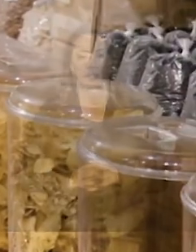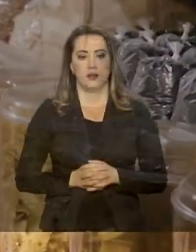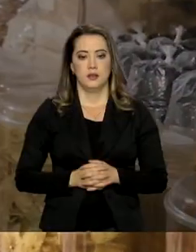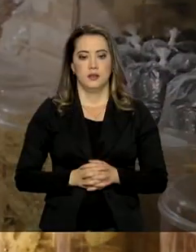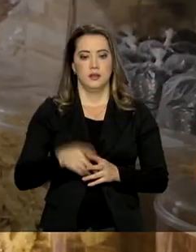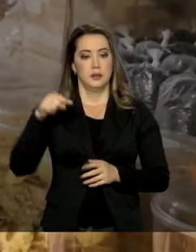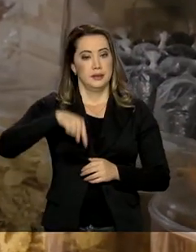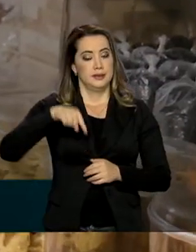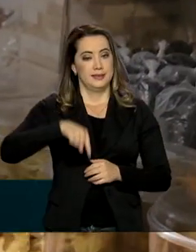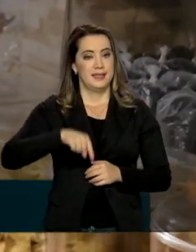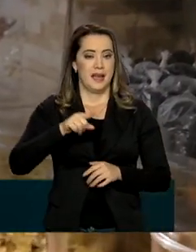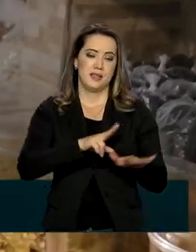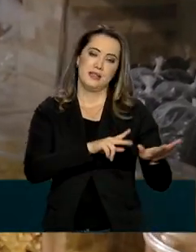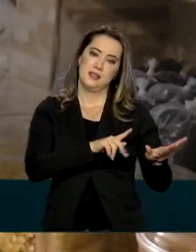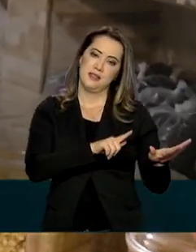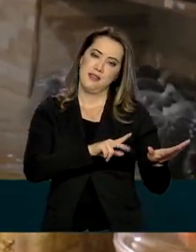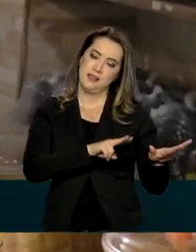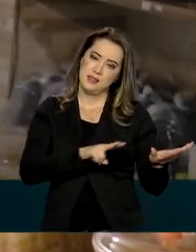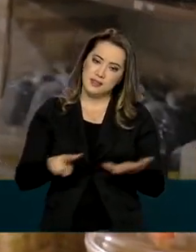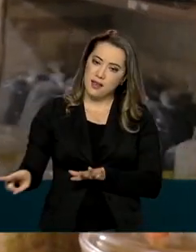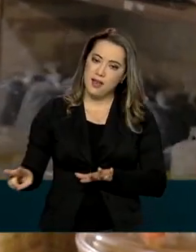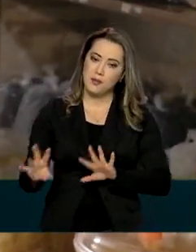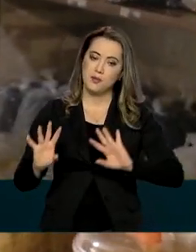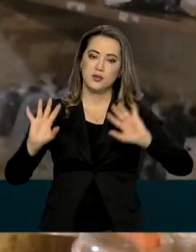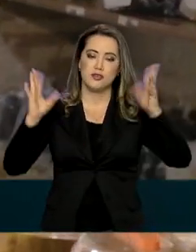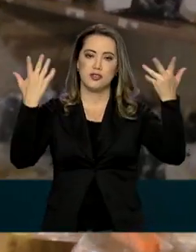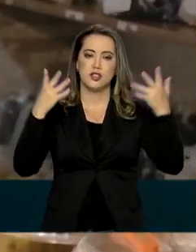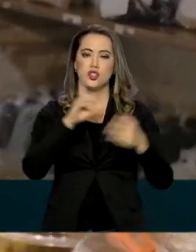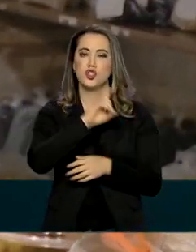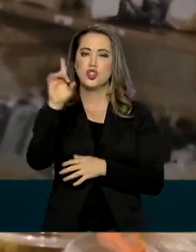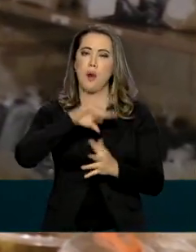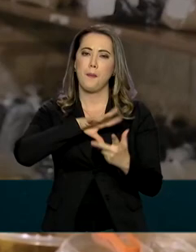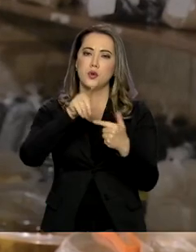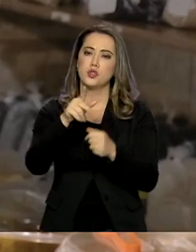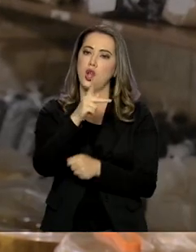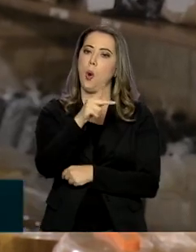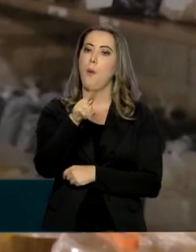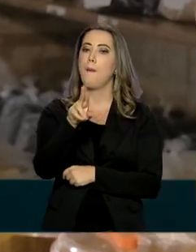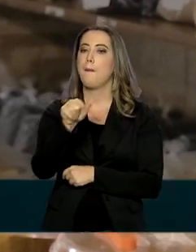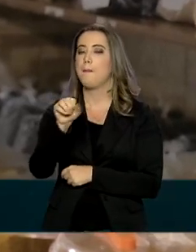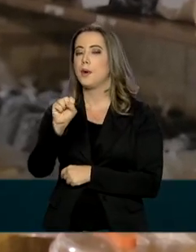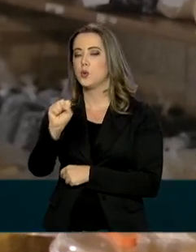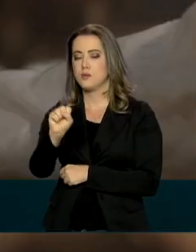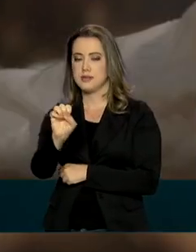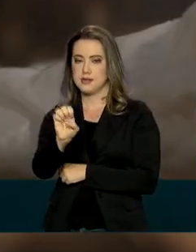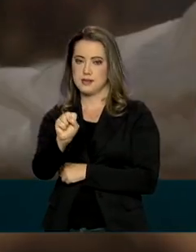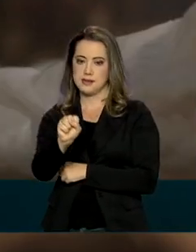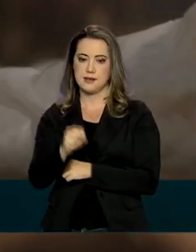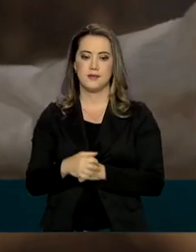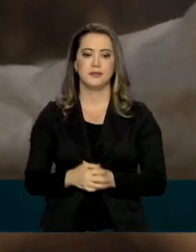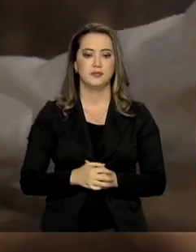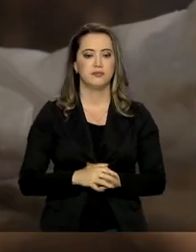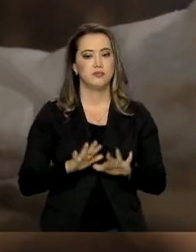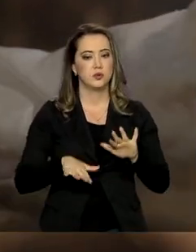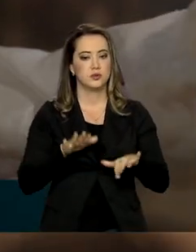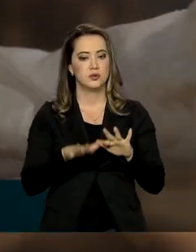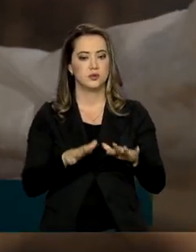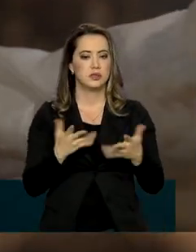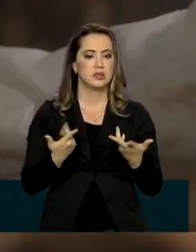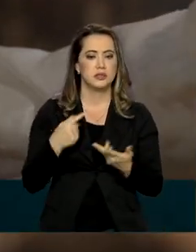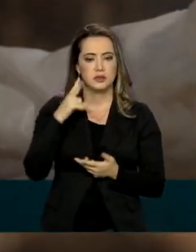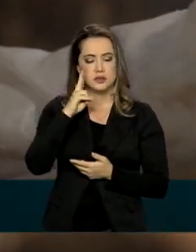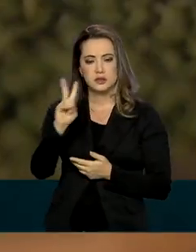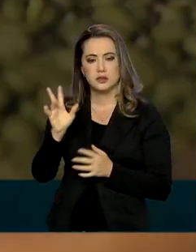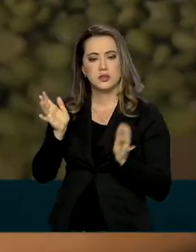Nesta semana é festejado o Dia Mundial das Pulses e nós vamos participar dessa comemoração. No geral, as pulses são